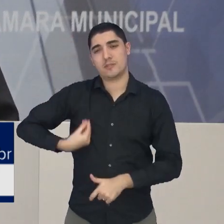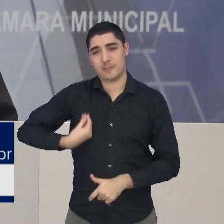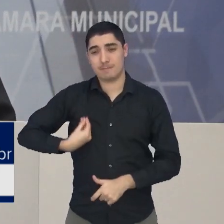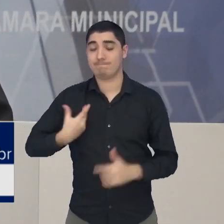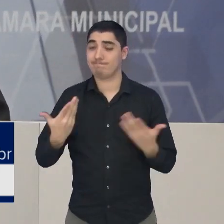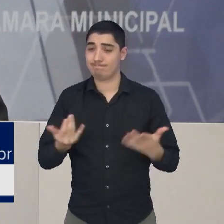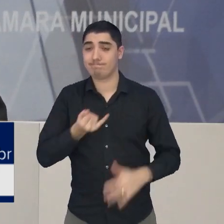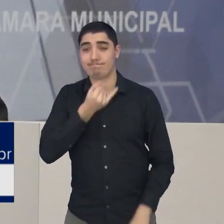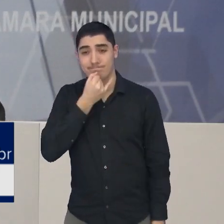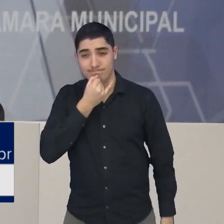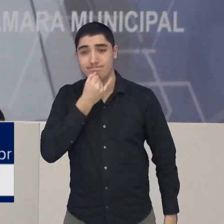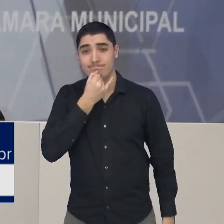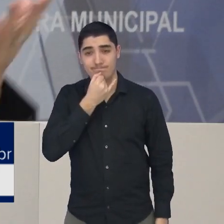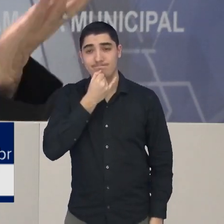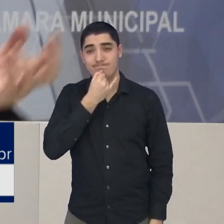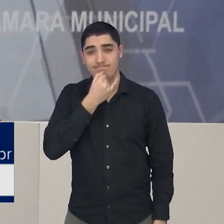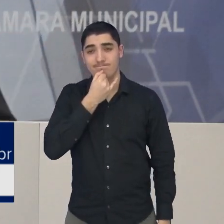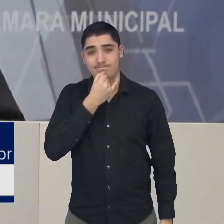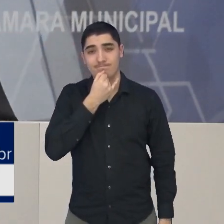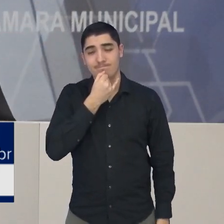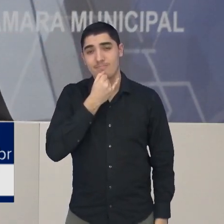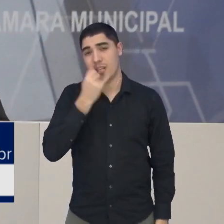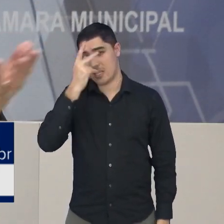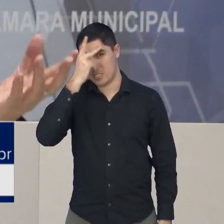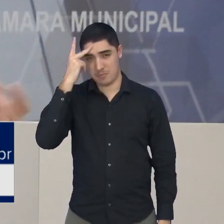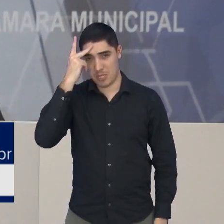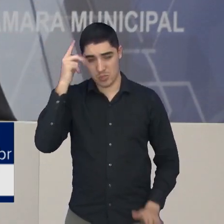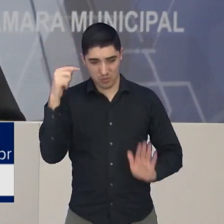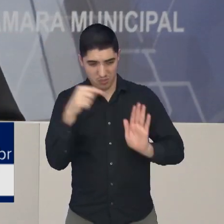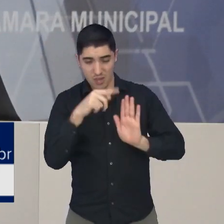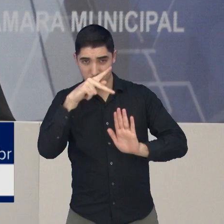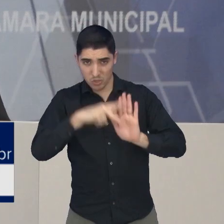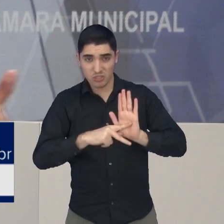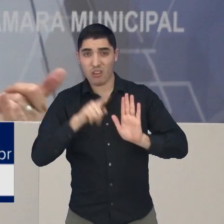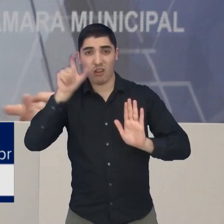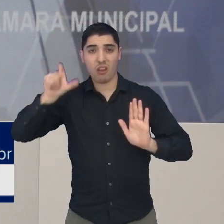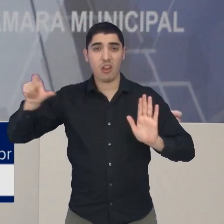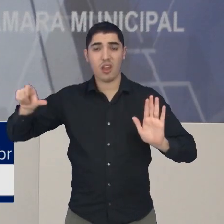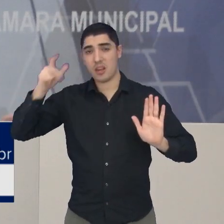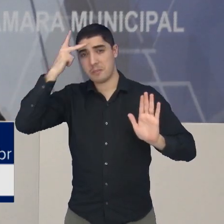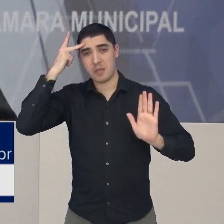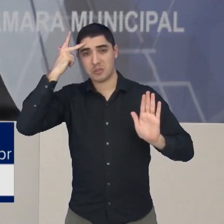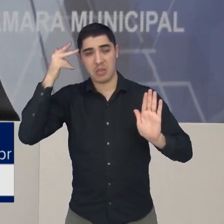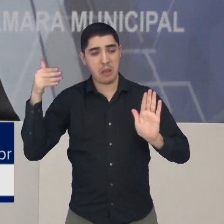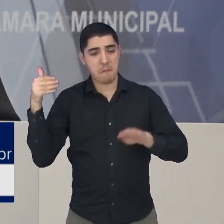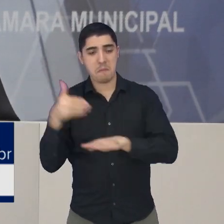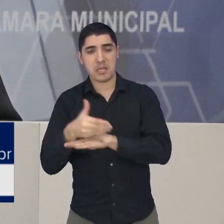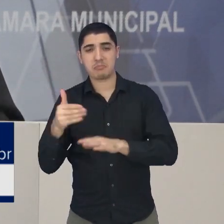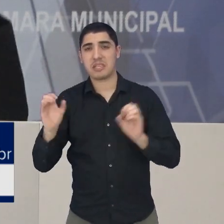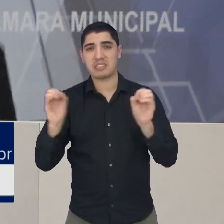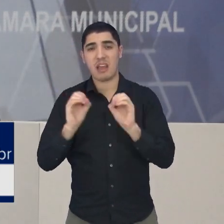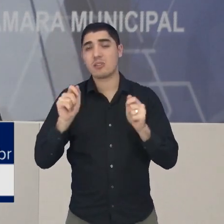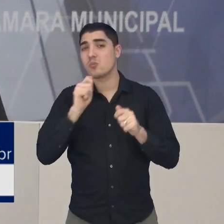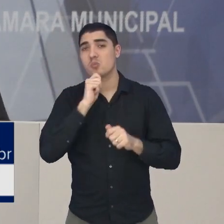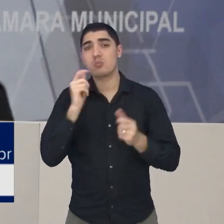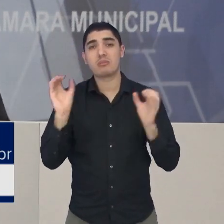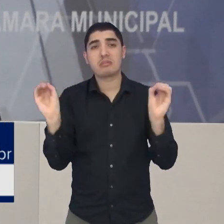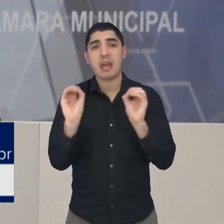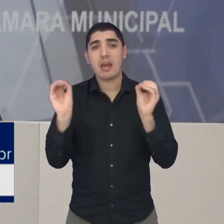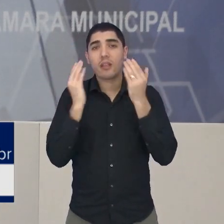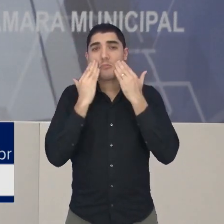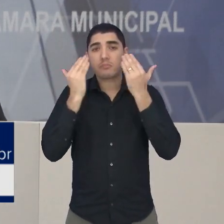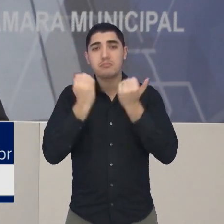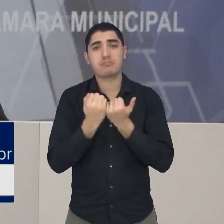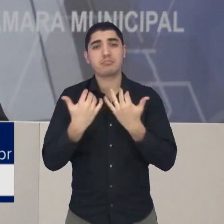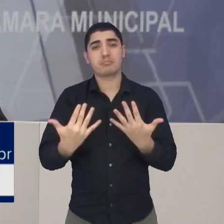Infelizmente, as pessoas nesse projeto não estão tendo participação nenhuma, não teve audiência pública, sendo que, por exemplo,